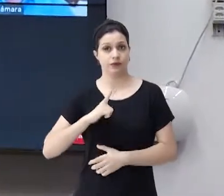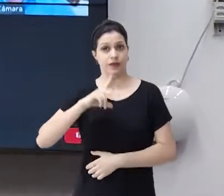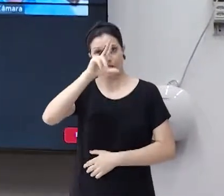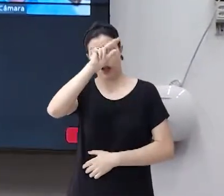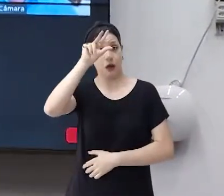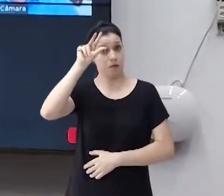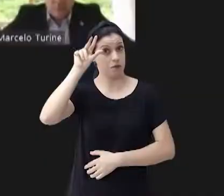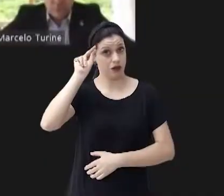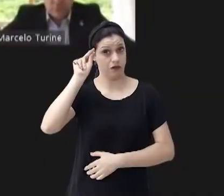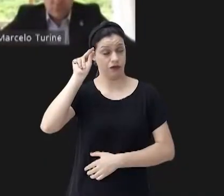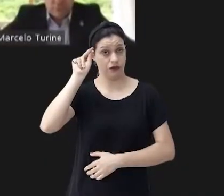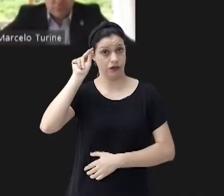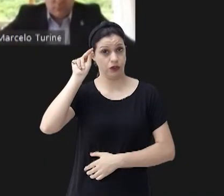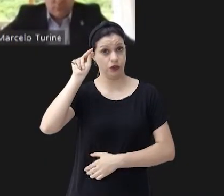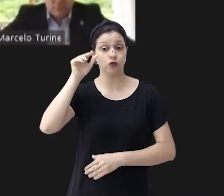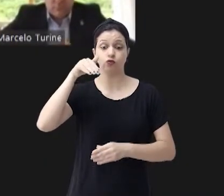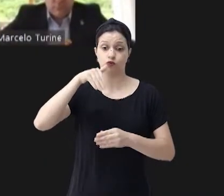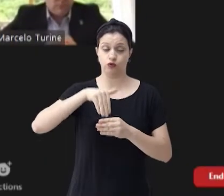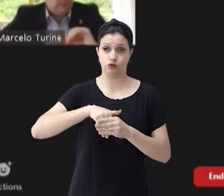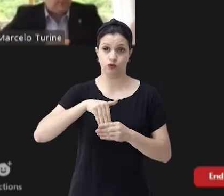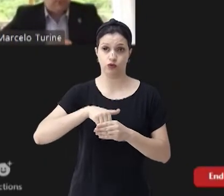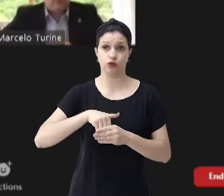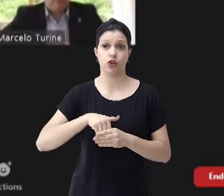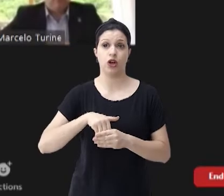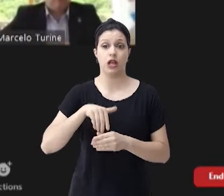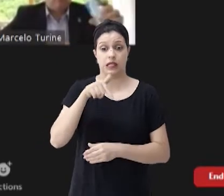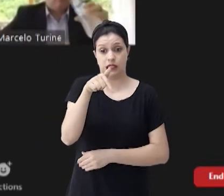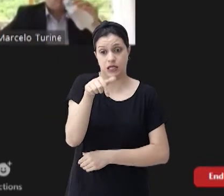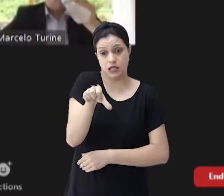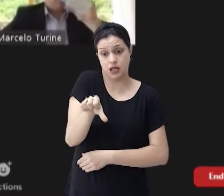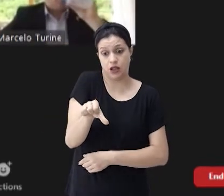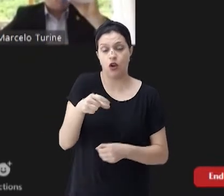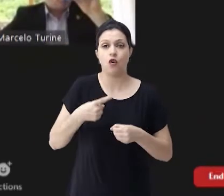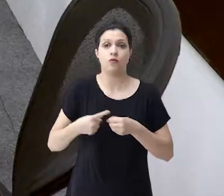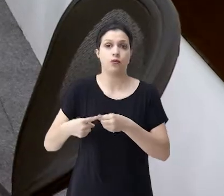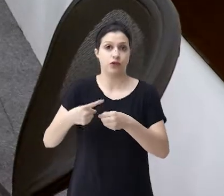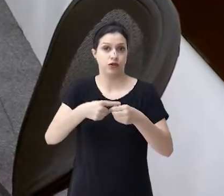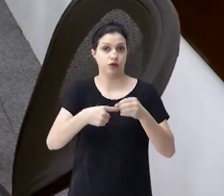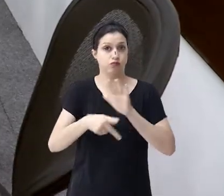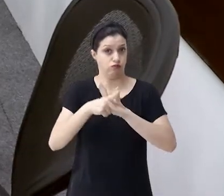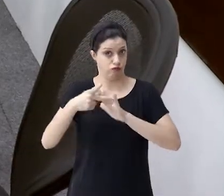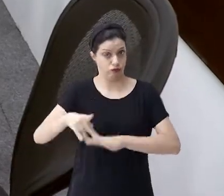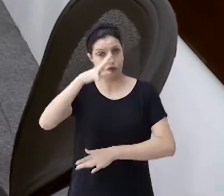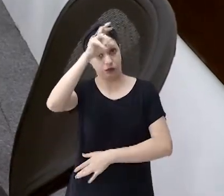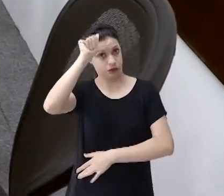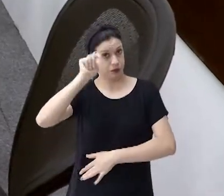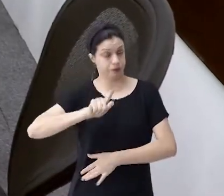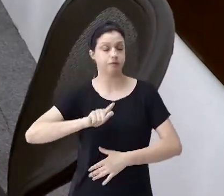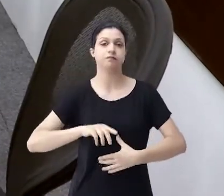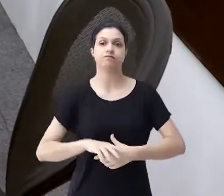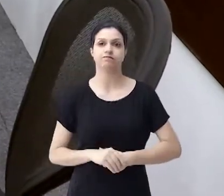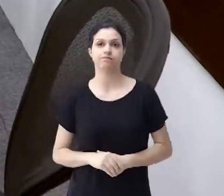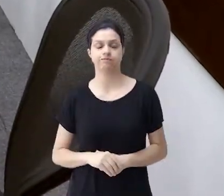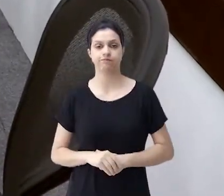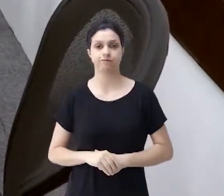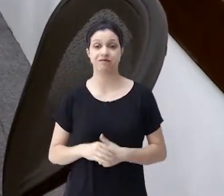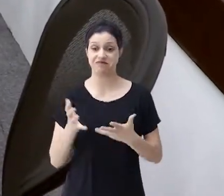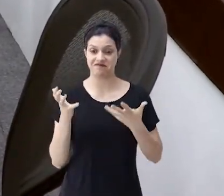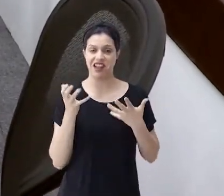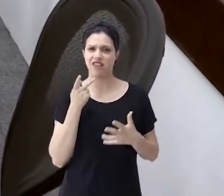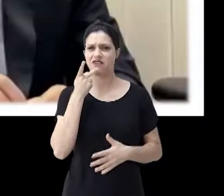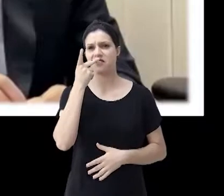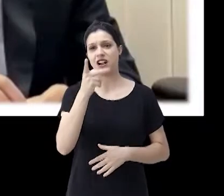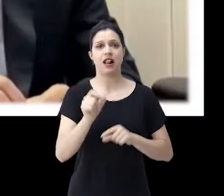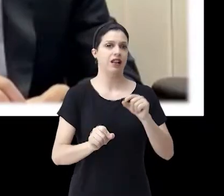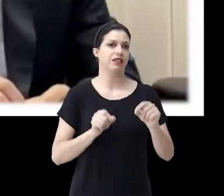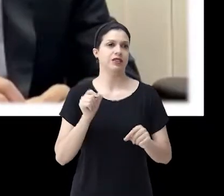diversas autoridades e com os prefeitos eleitos e reeleitos dos 79 municípios